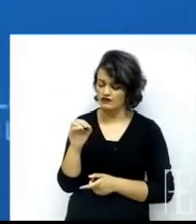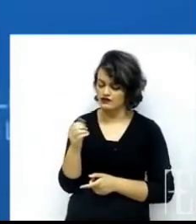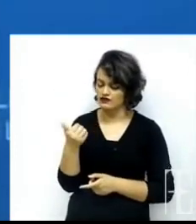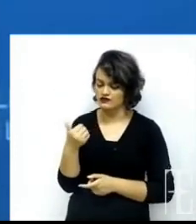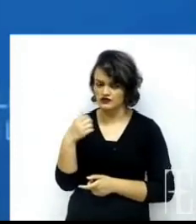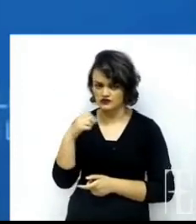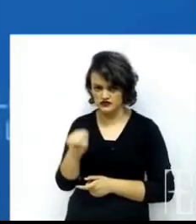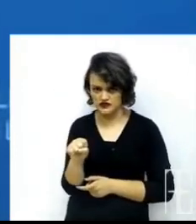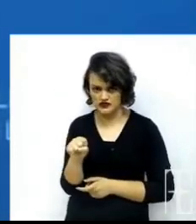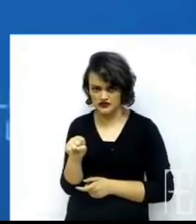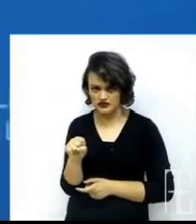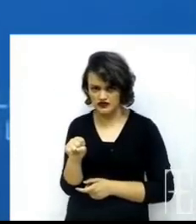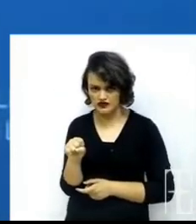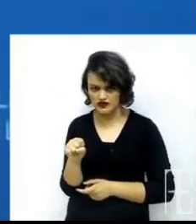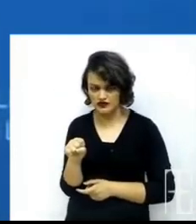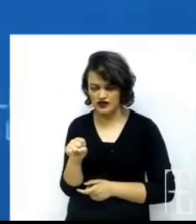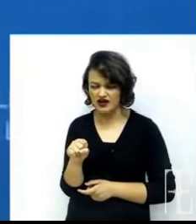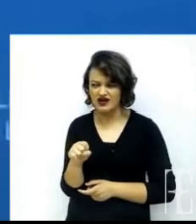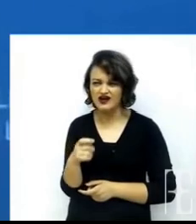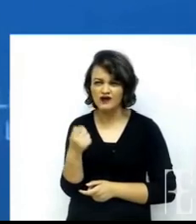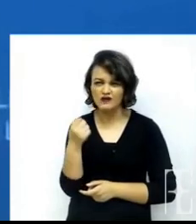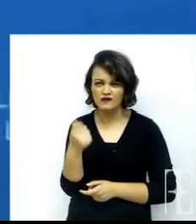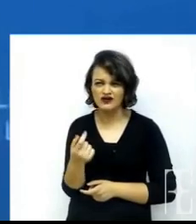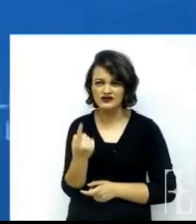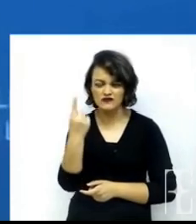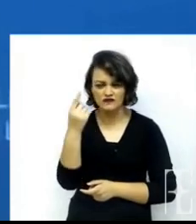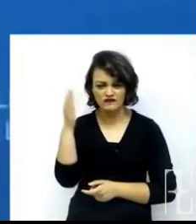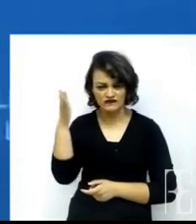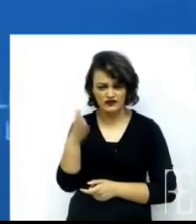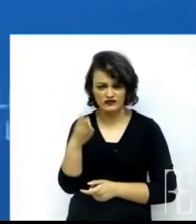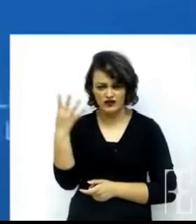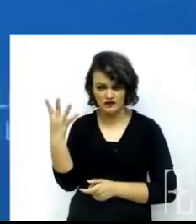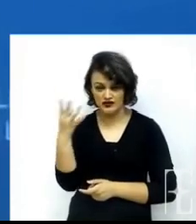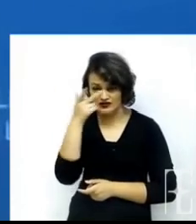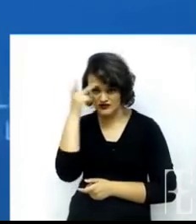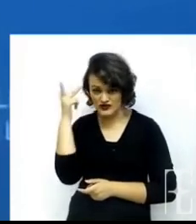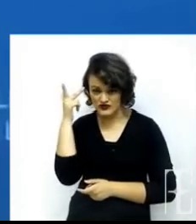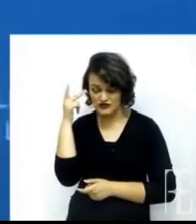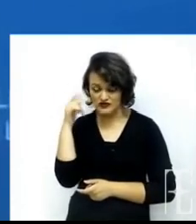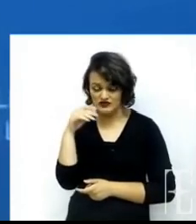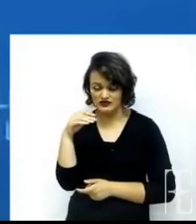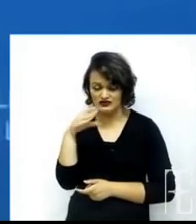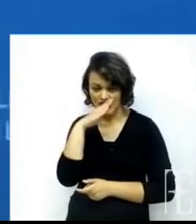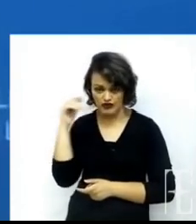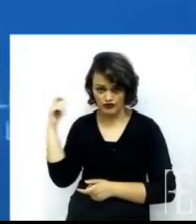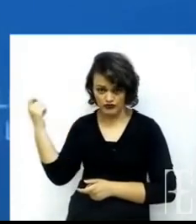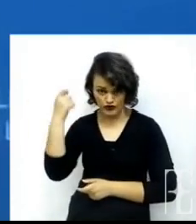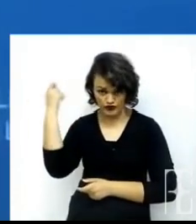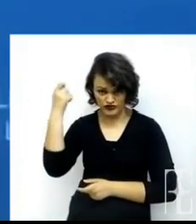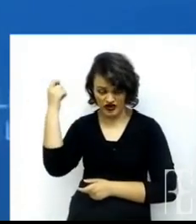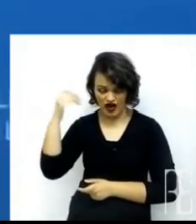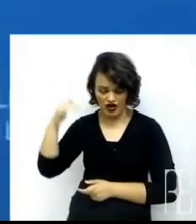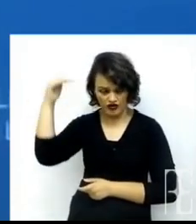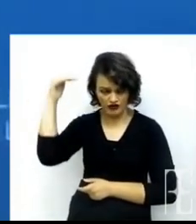2018, quase um quarto da população adulta no